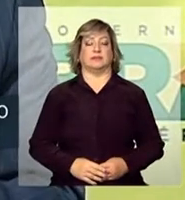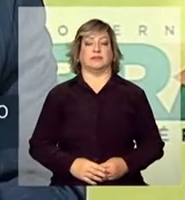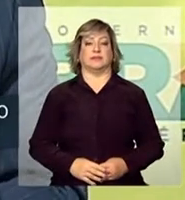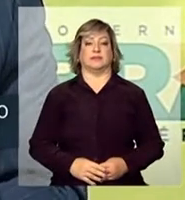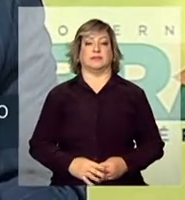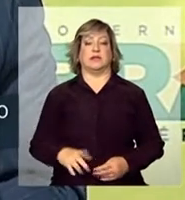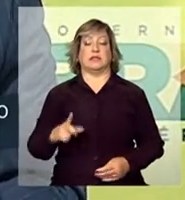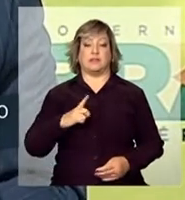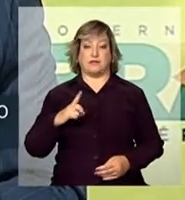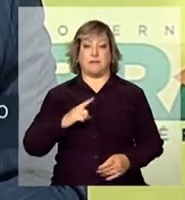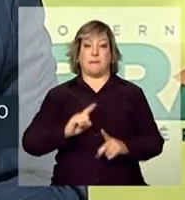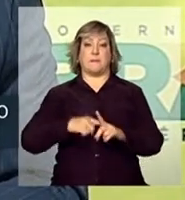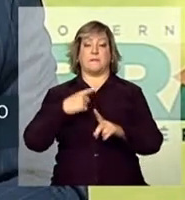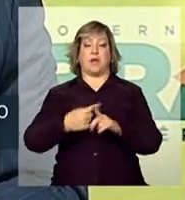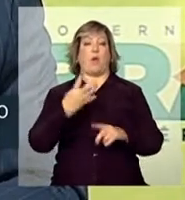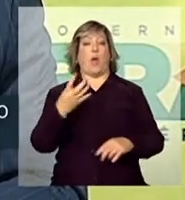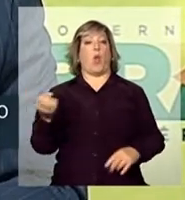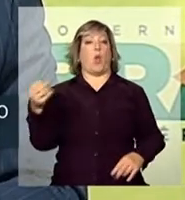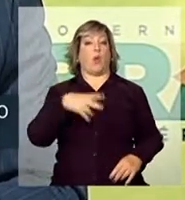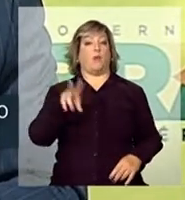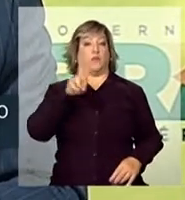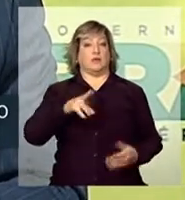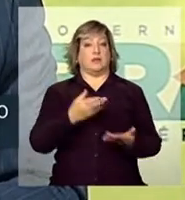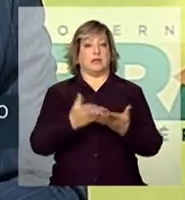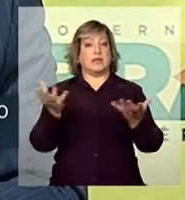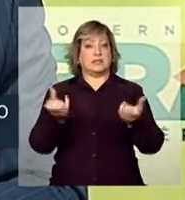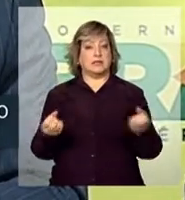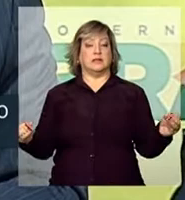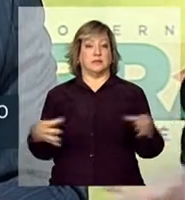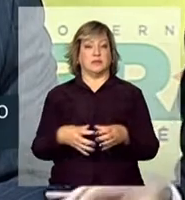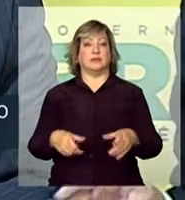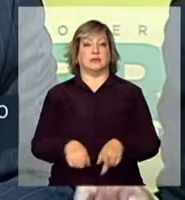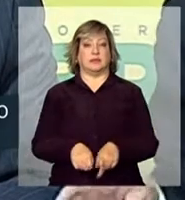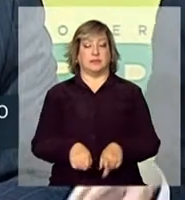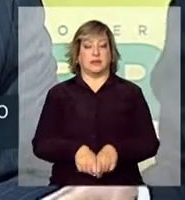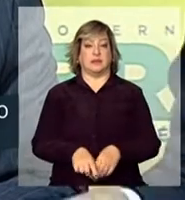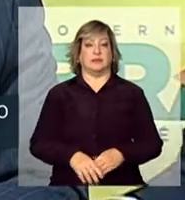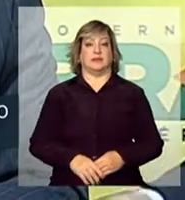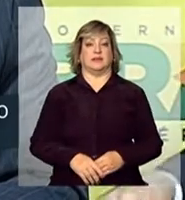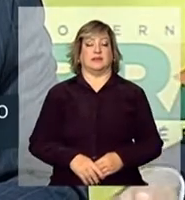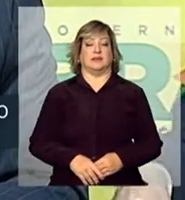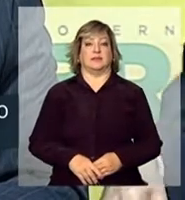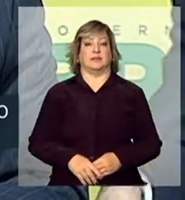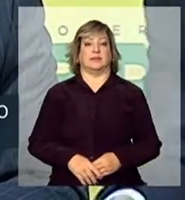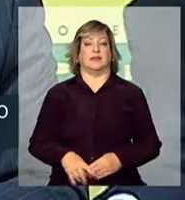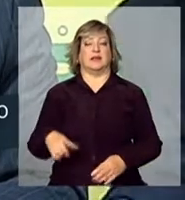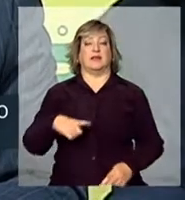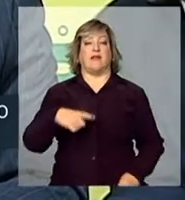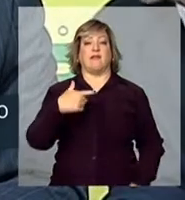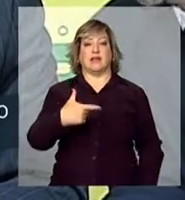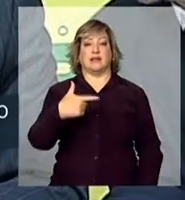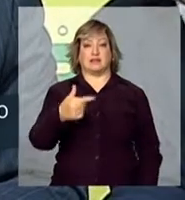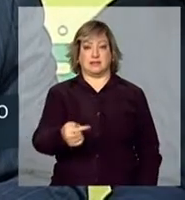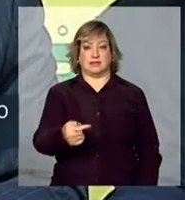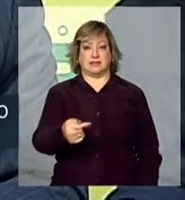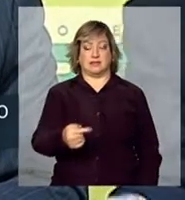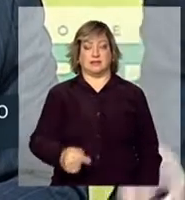e tivemos mais quatro novas universidades que aderiram hoje são 27